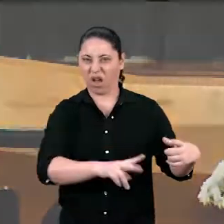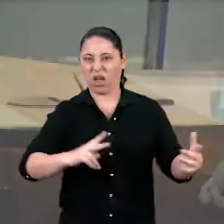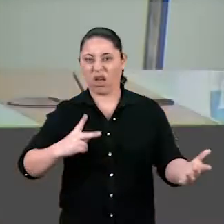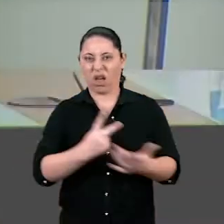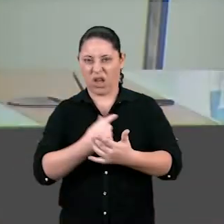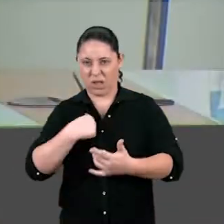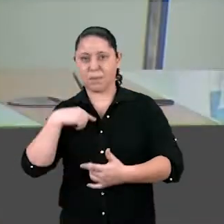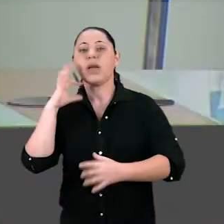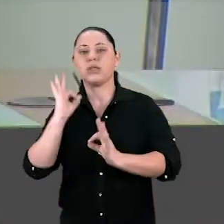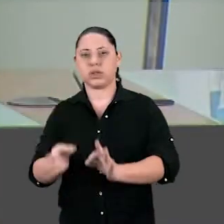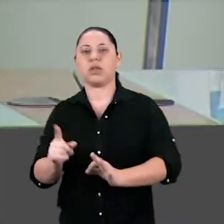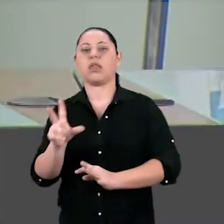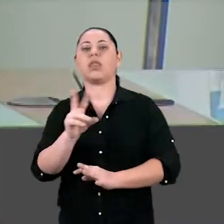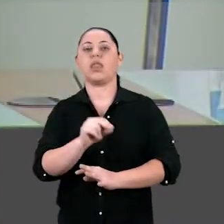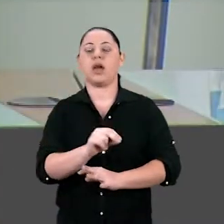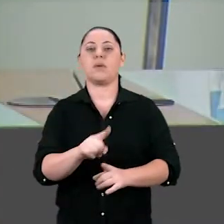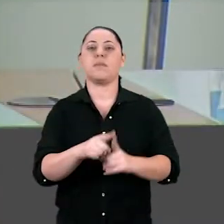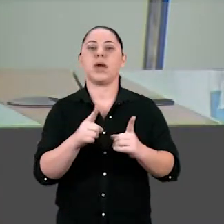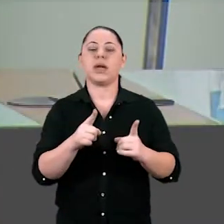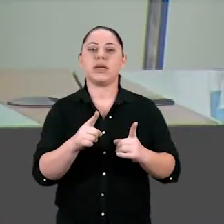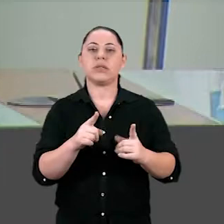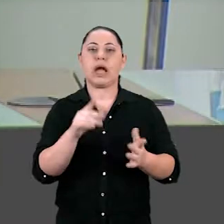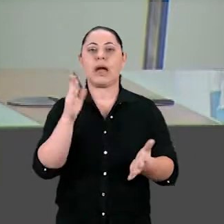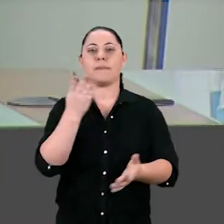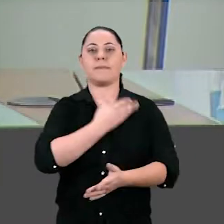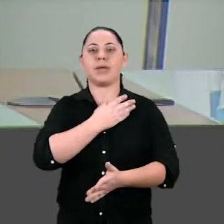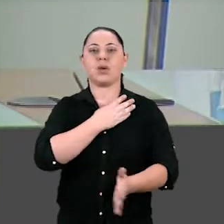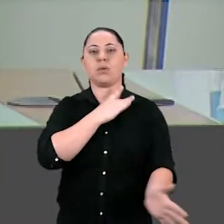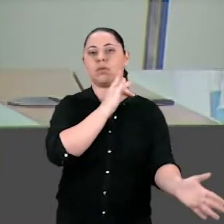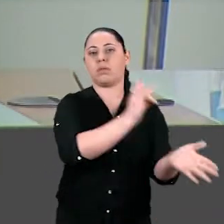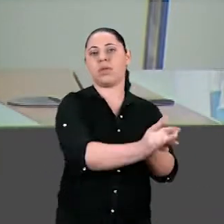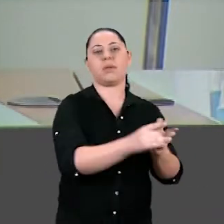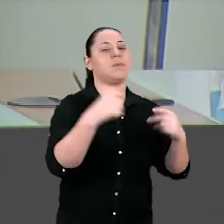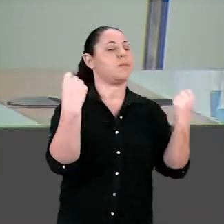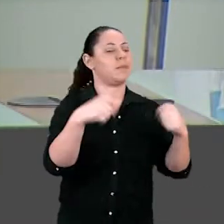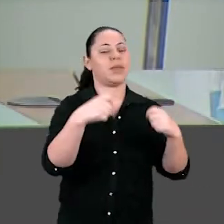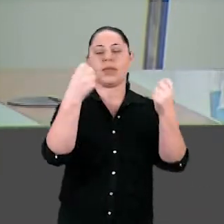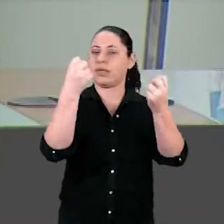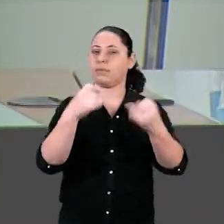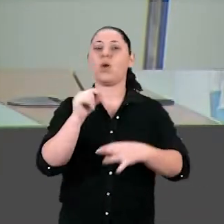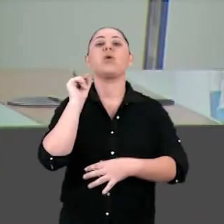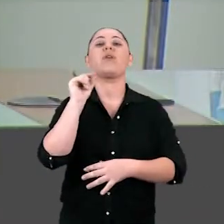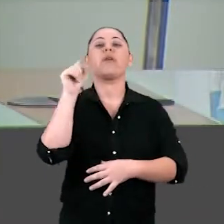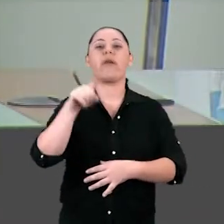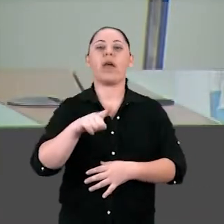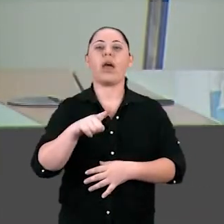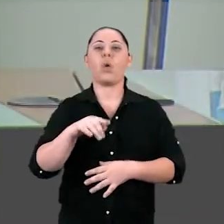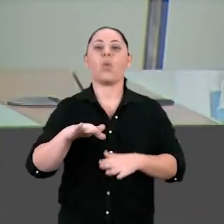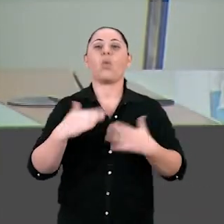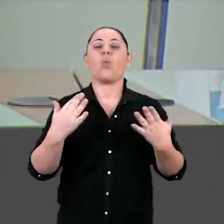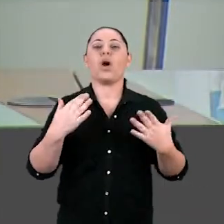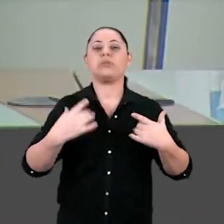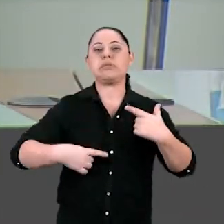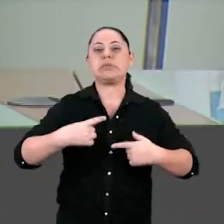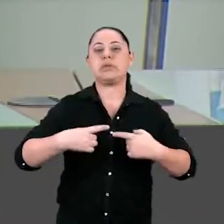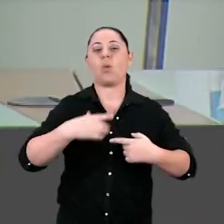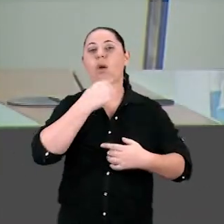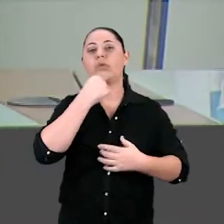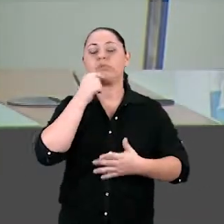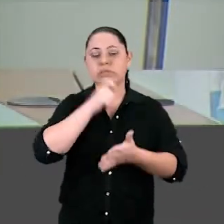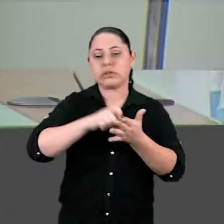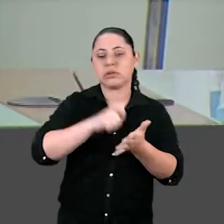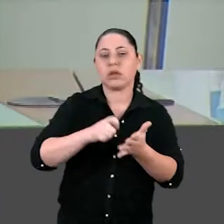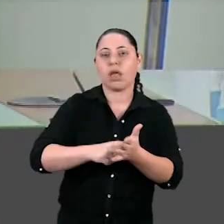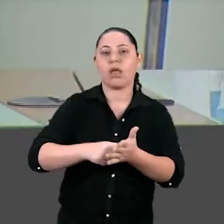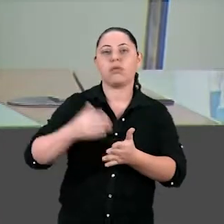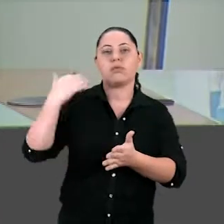iguais às minhas, mas num binômio amigo e inimigo, e eu não preciso explicar ao auditório em que época Carl Schmitt escreveu isso. Portanto, não é